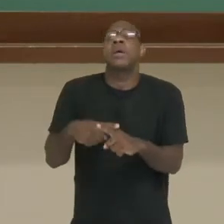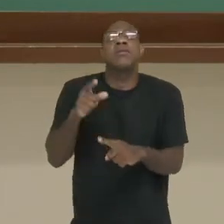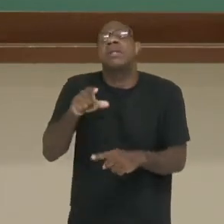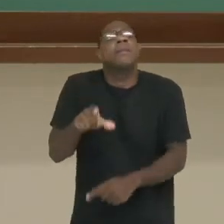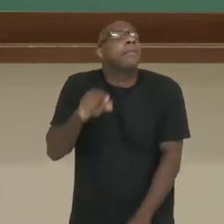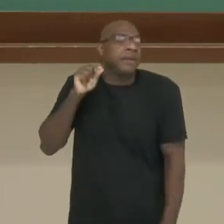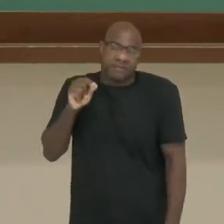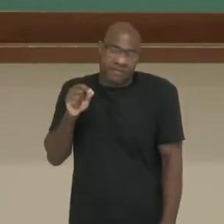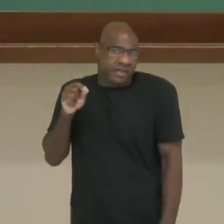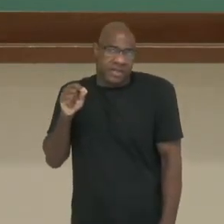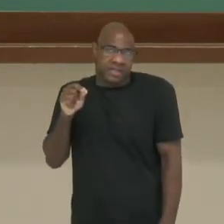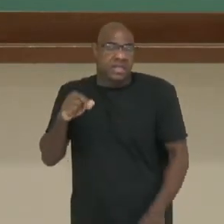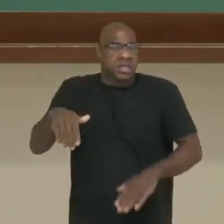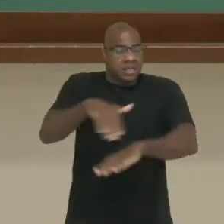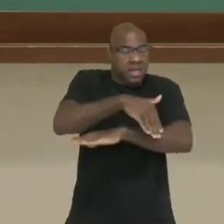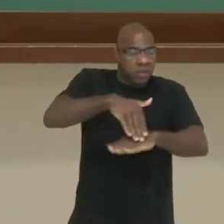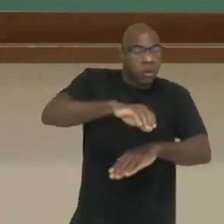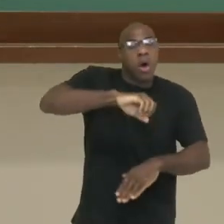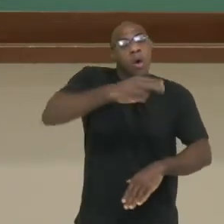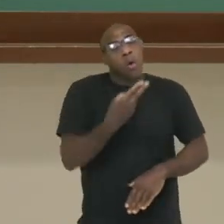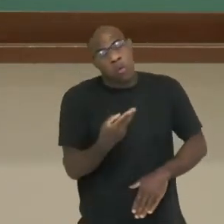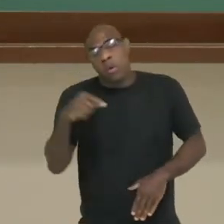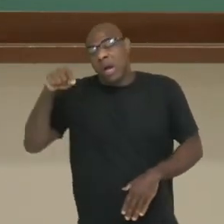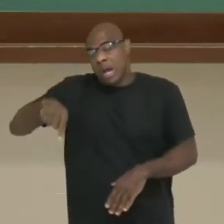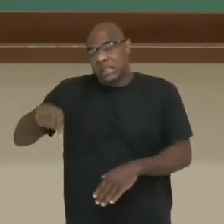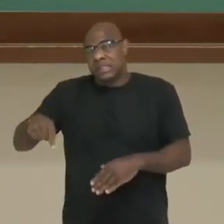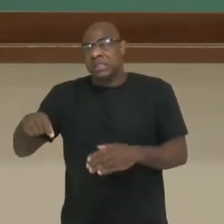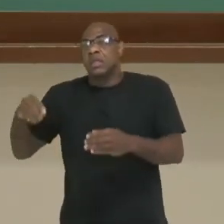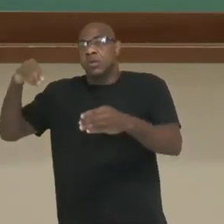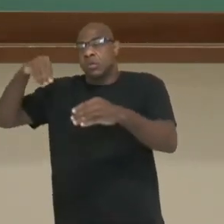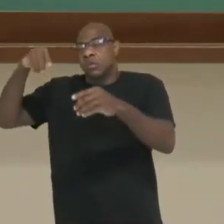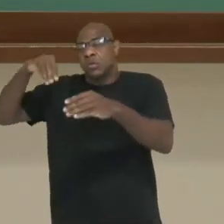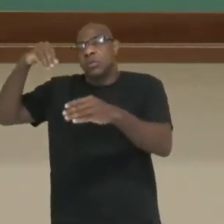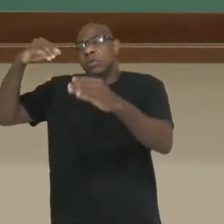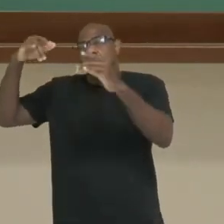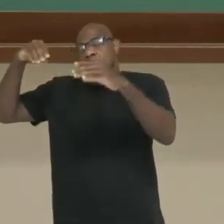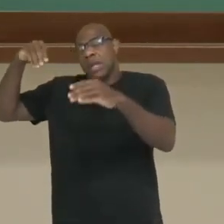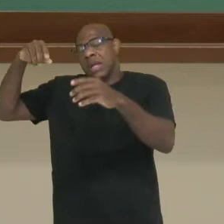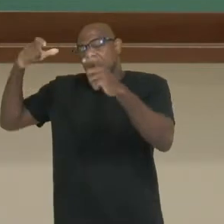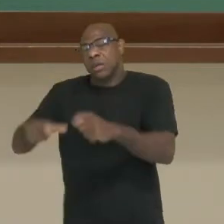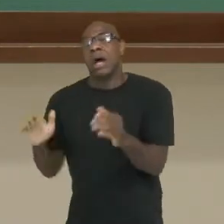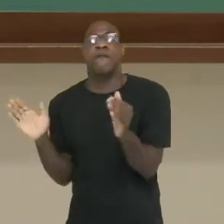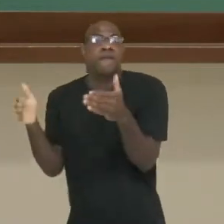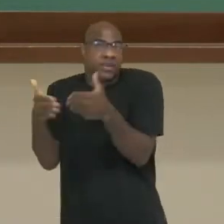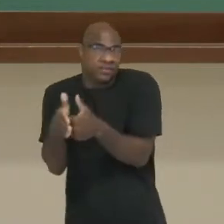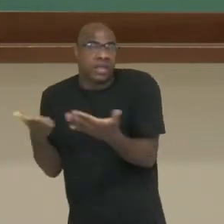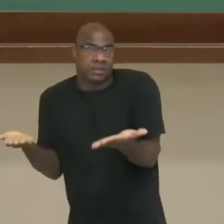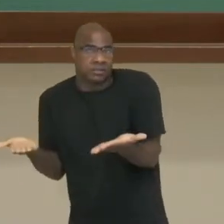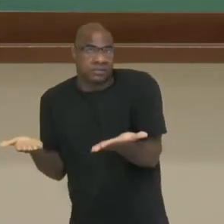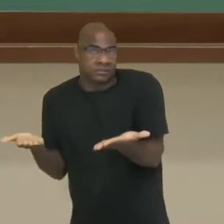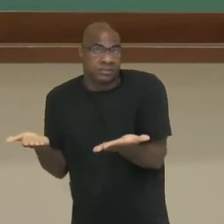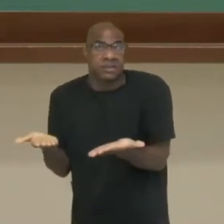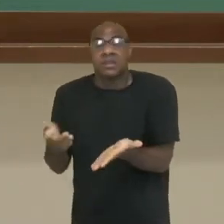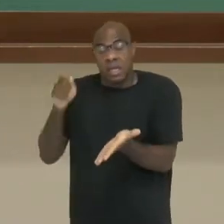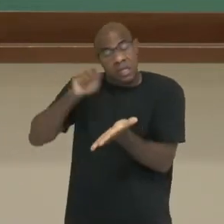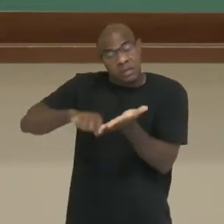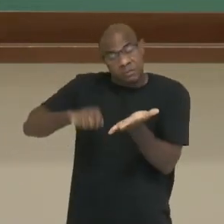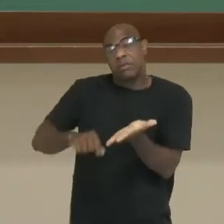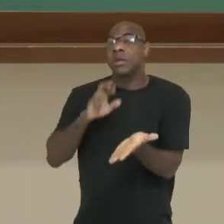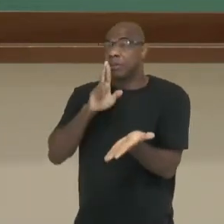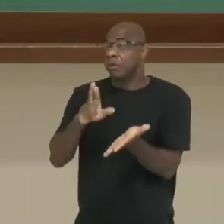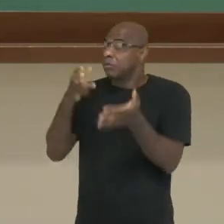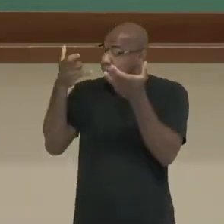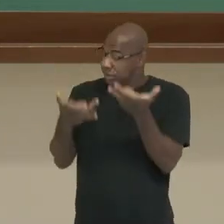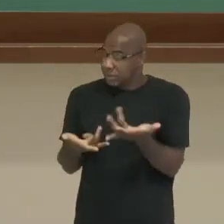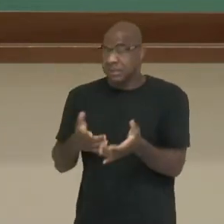prefere o espetáculo de rua ou por que você prefere um espetáculo no edifício teatral, tá bom? Então, capricha aí nessa resposta. Daqui a